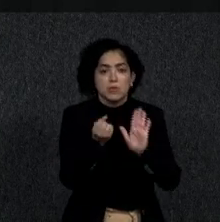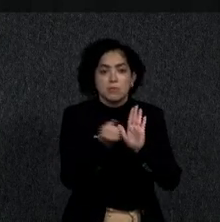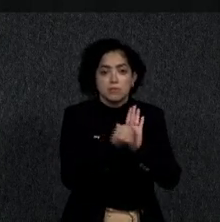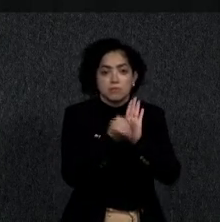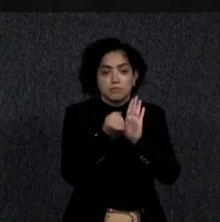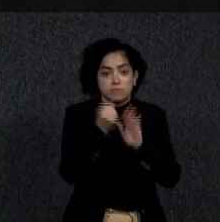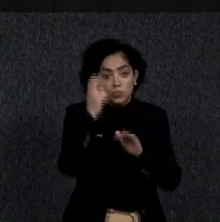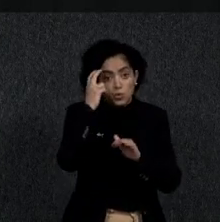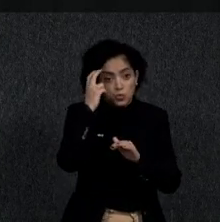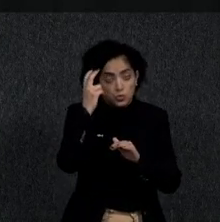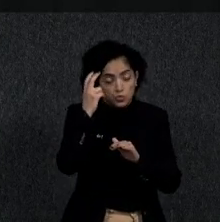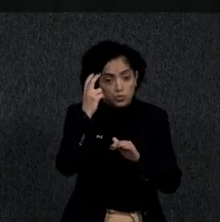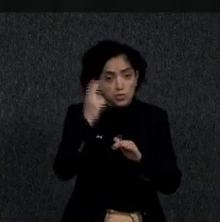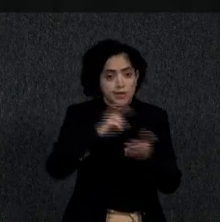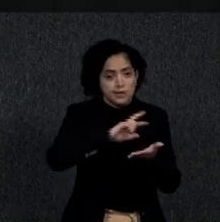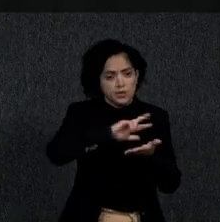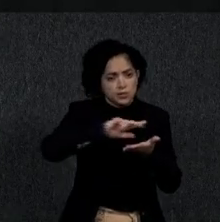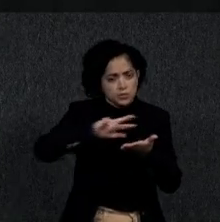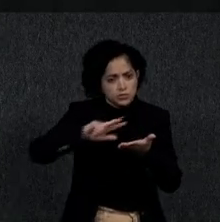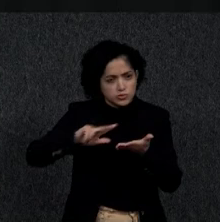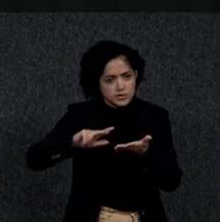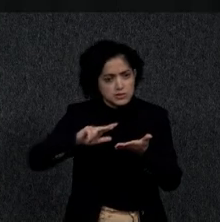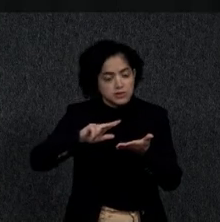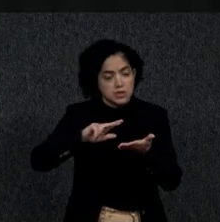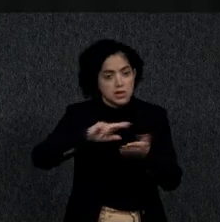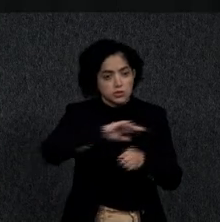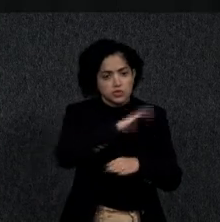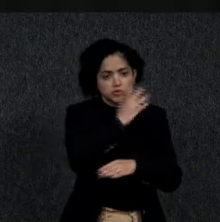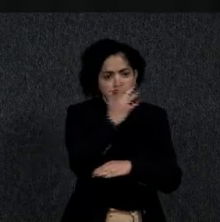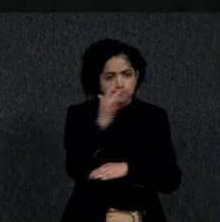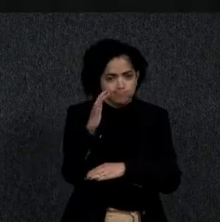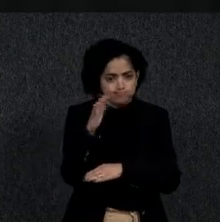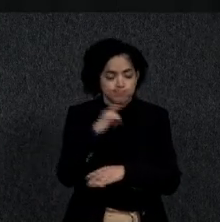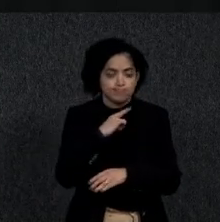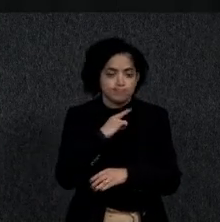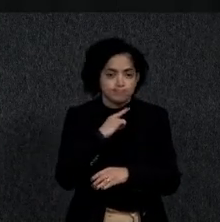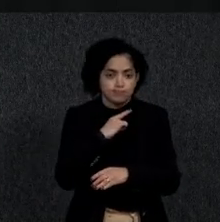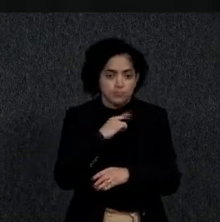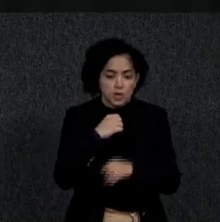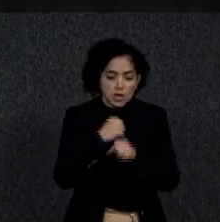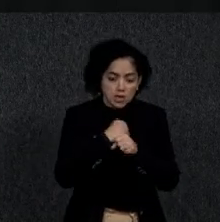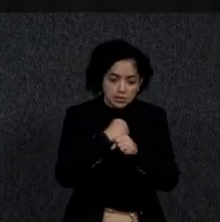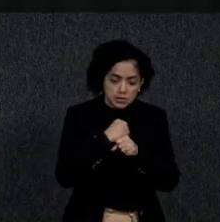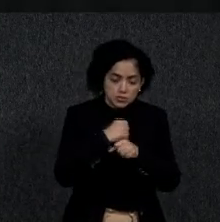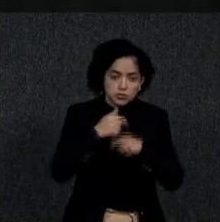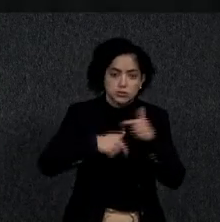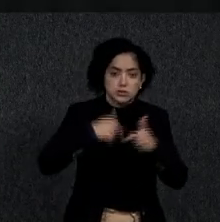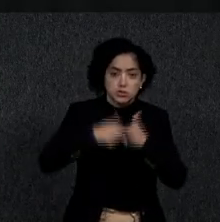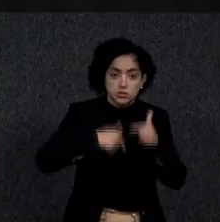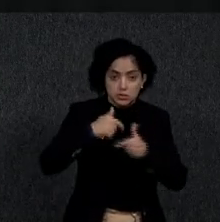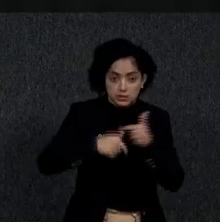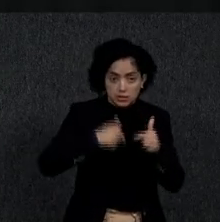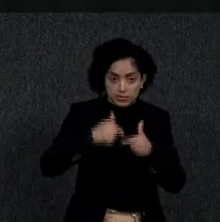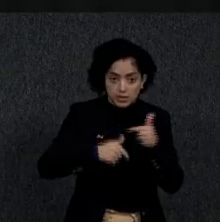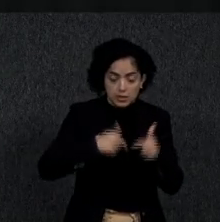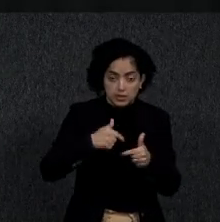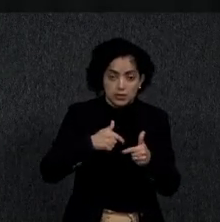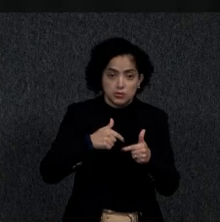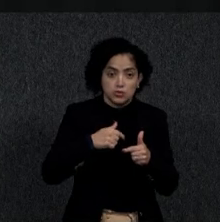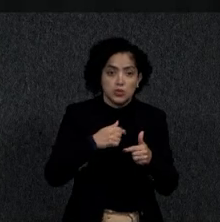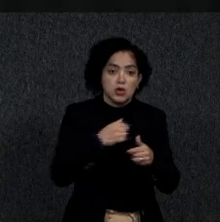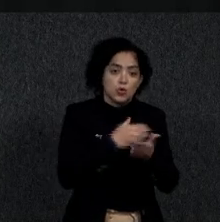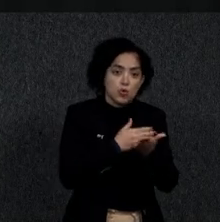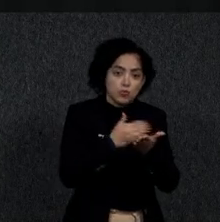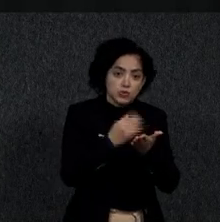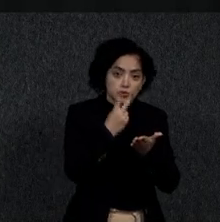desmistificar isso. O geoparque, tem o parque no seu nome, é um parque da terra. É um território, uma região que demonstra dentro